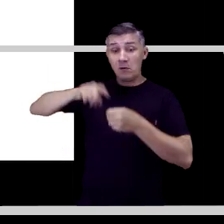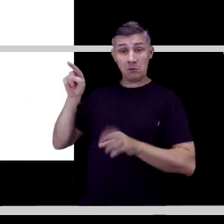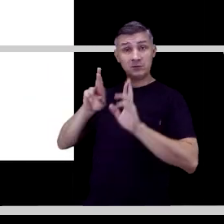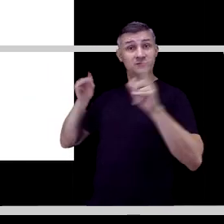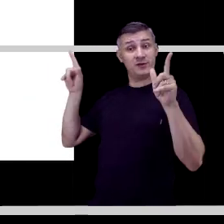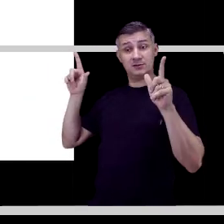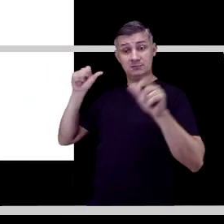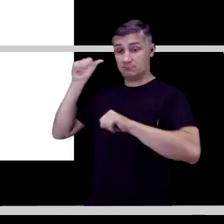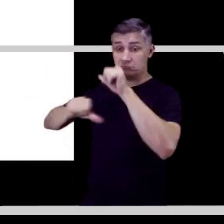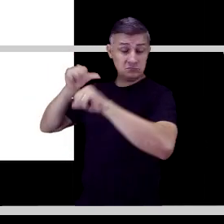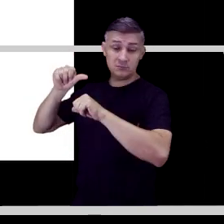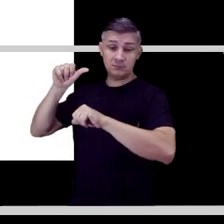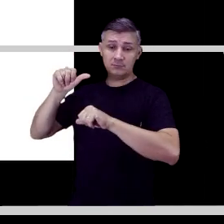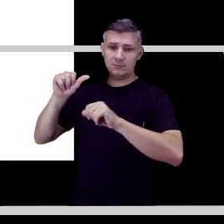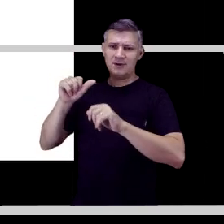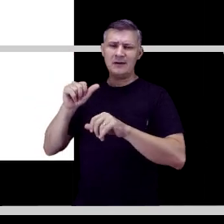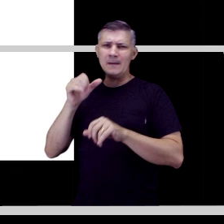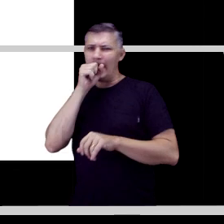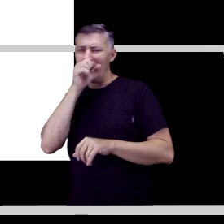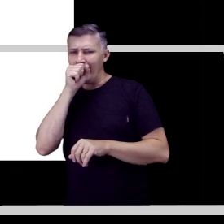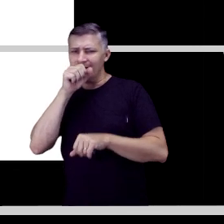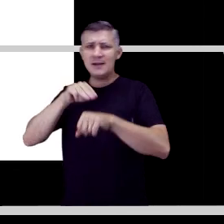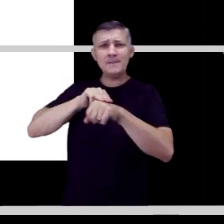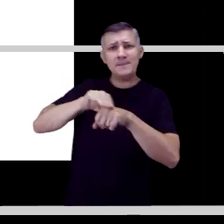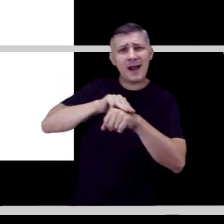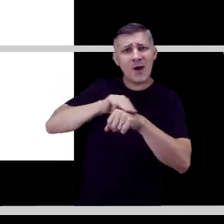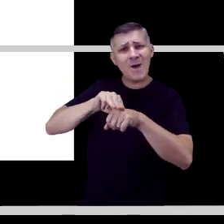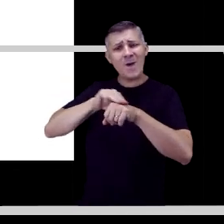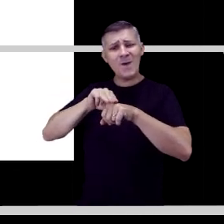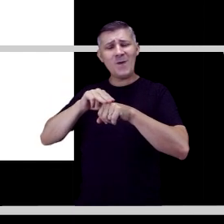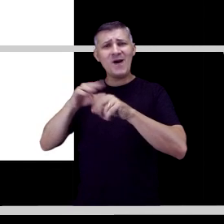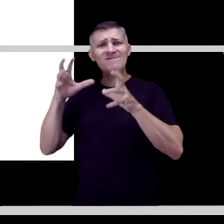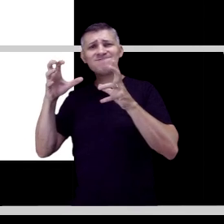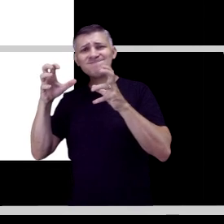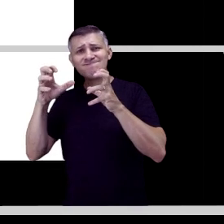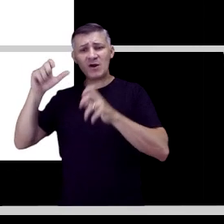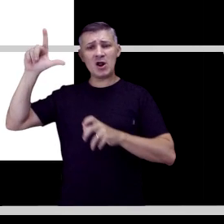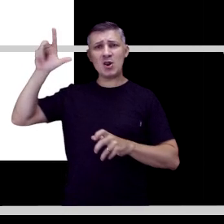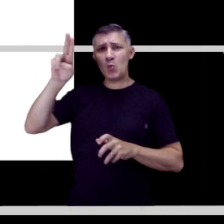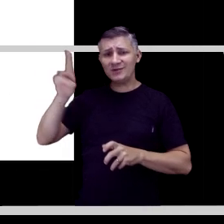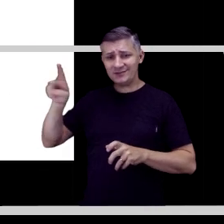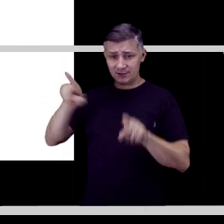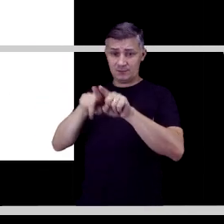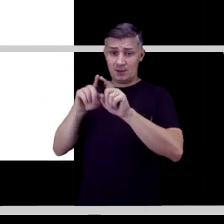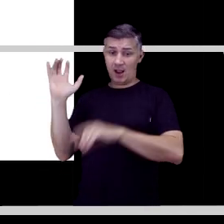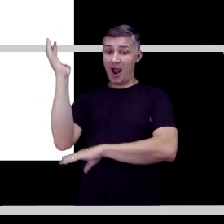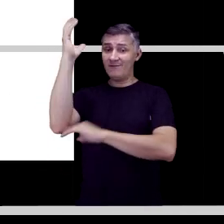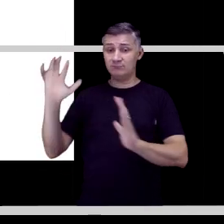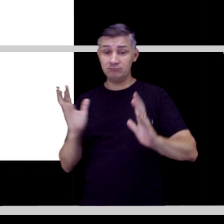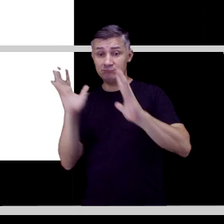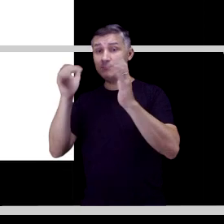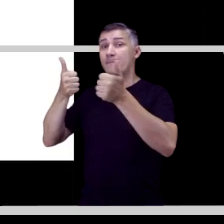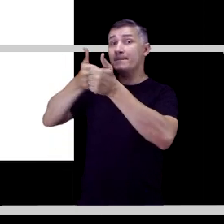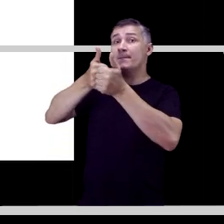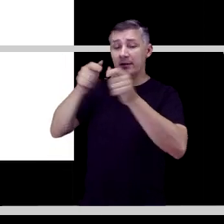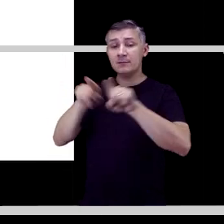cresceu, esse aço também já passou por um processo de corrosão, e cada vez que você retorna lá, esse edifício ele está de um jeito, né? Ele está mais